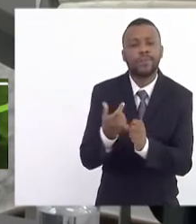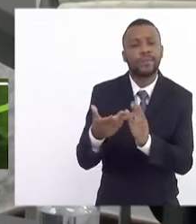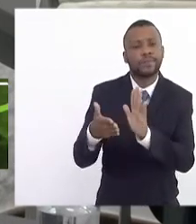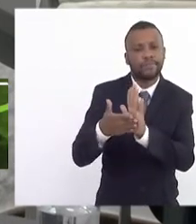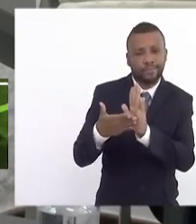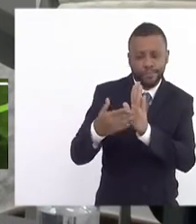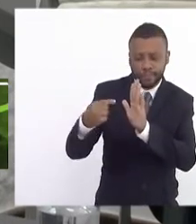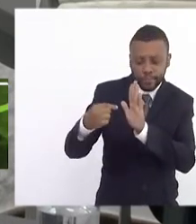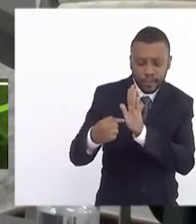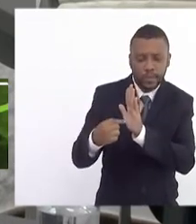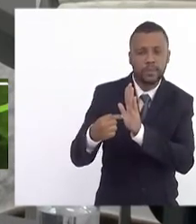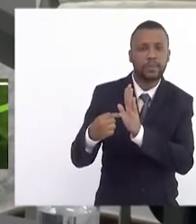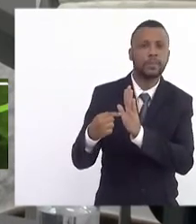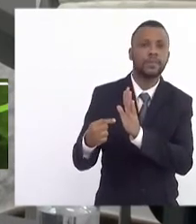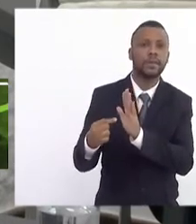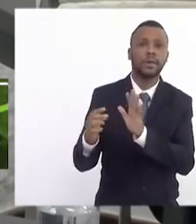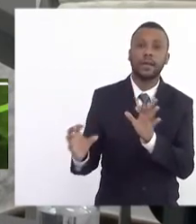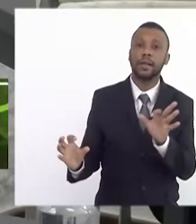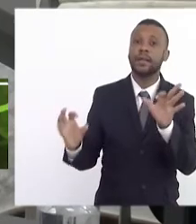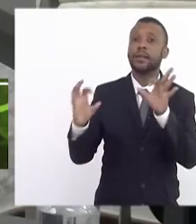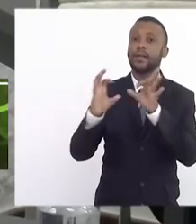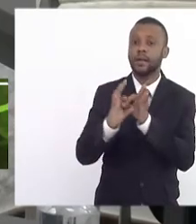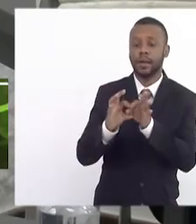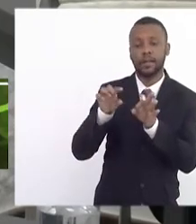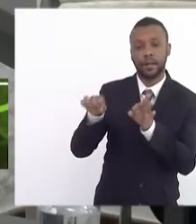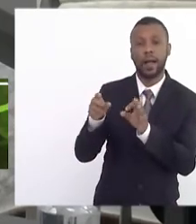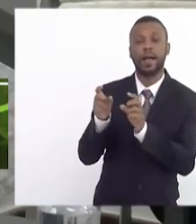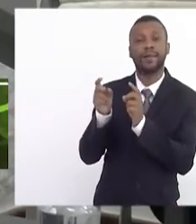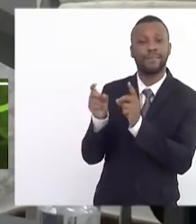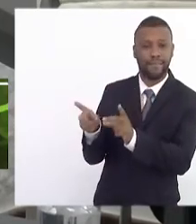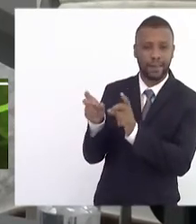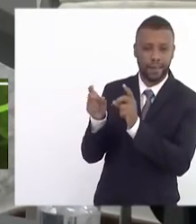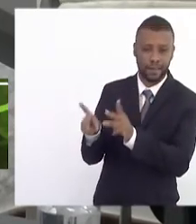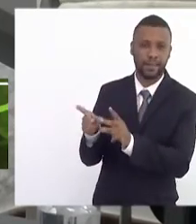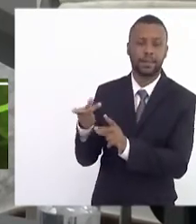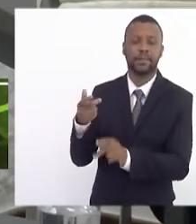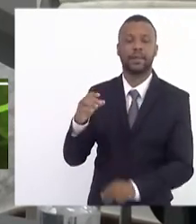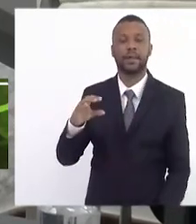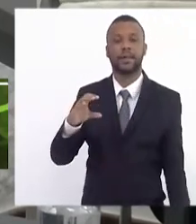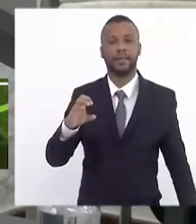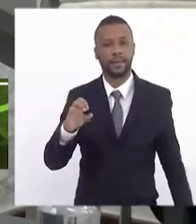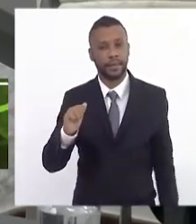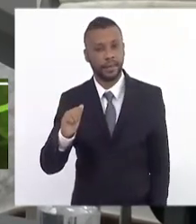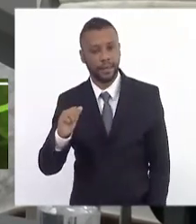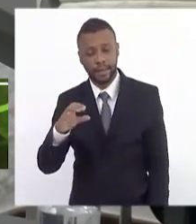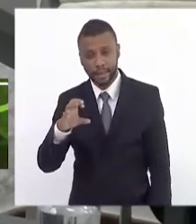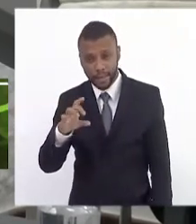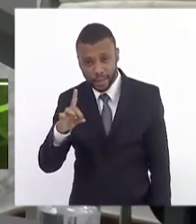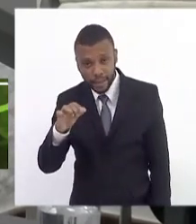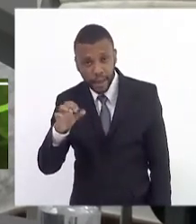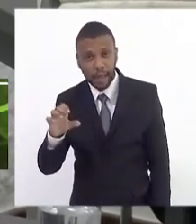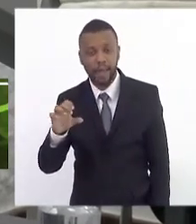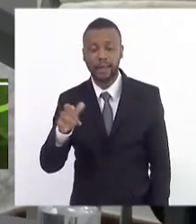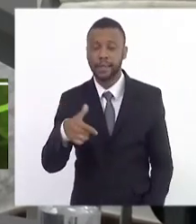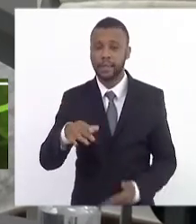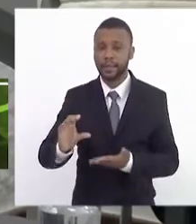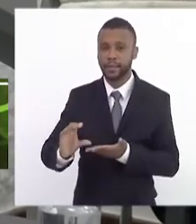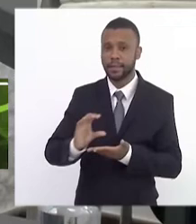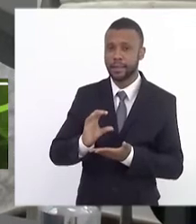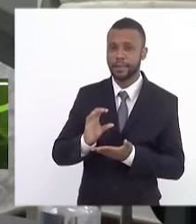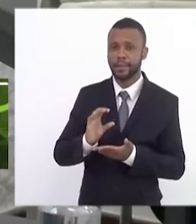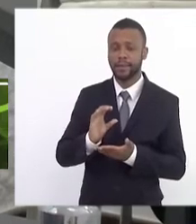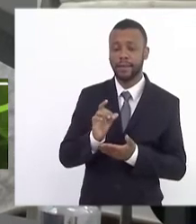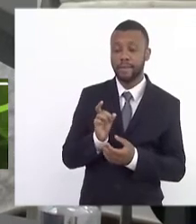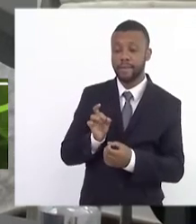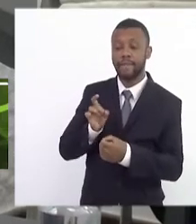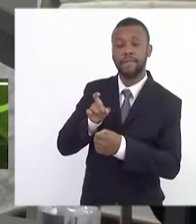advindo da venda da SEDAI, e se esse dinheiro retorna para o investimento dentro da própria SEDAI, eu gostaria de